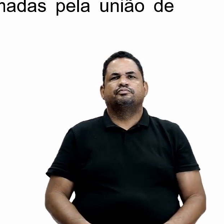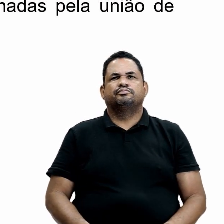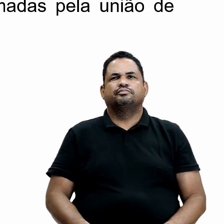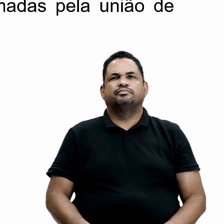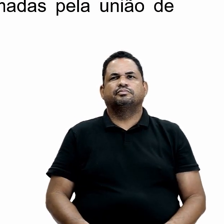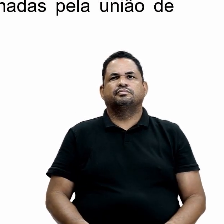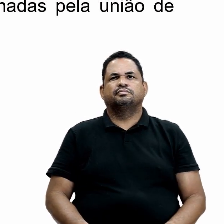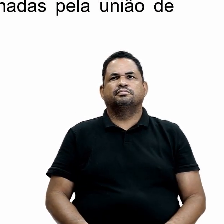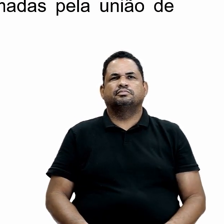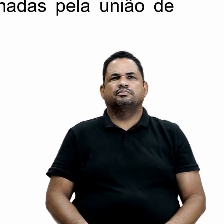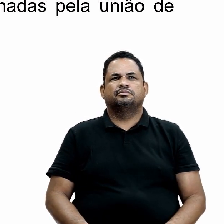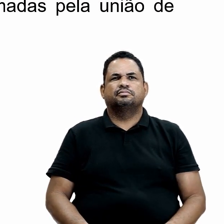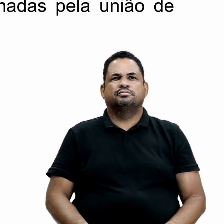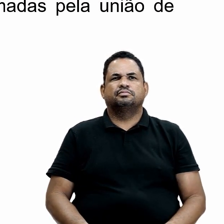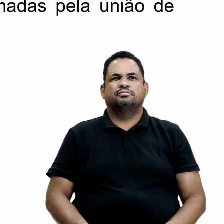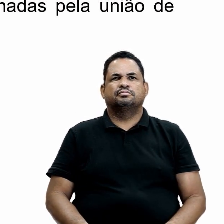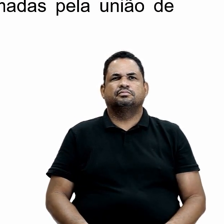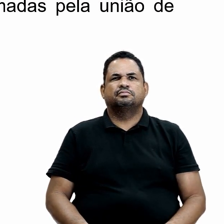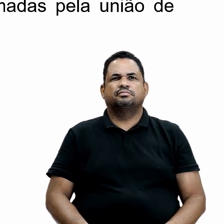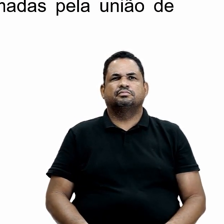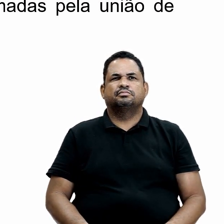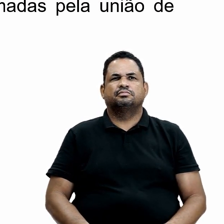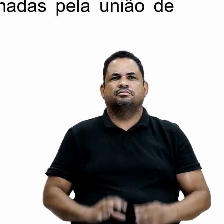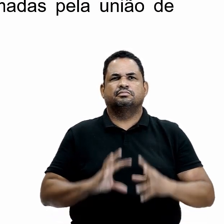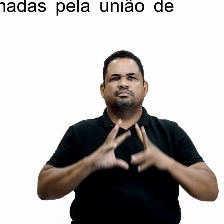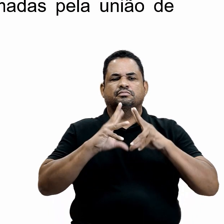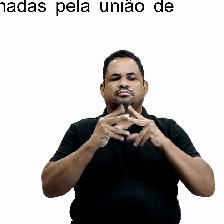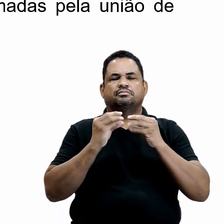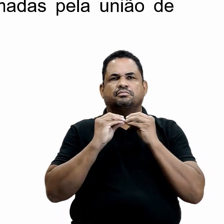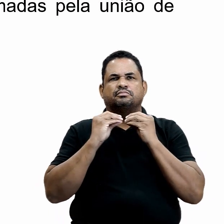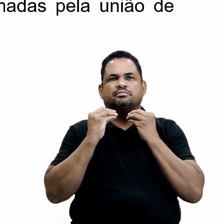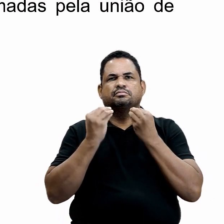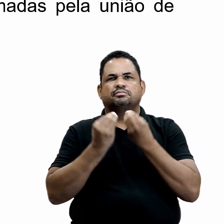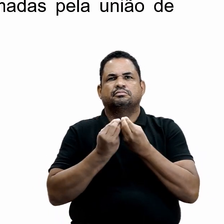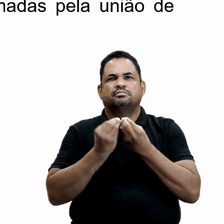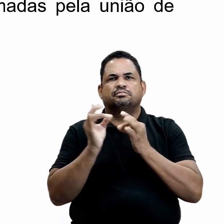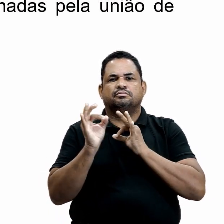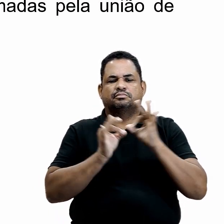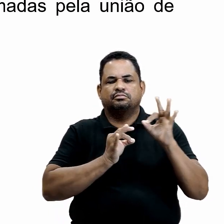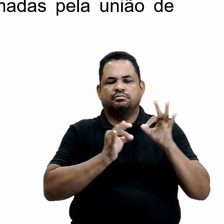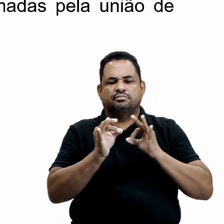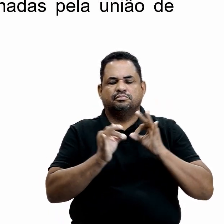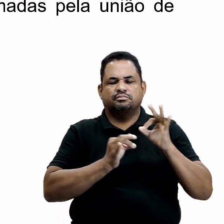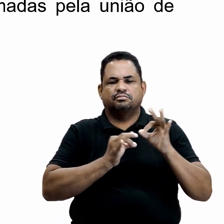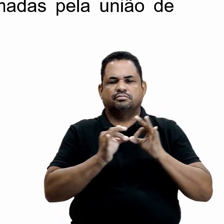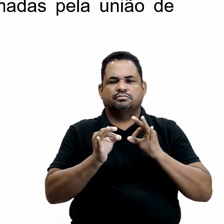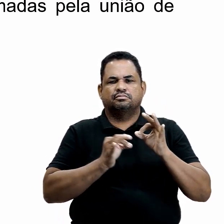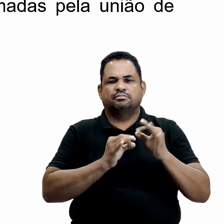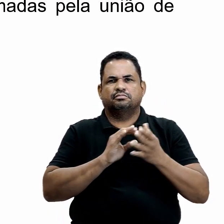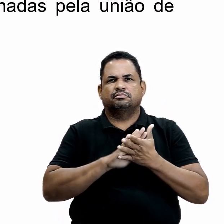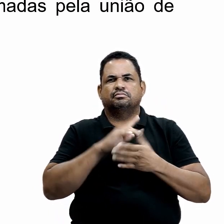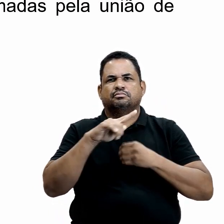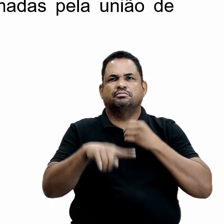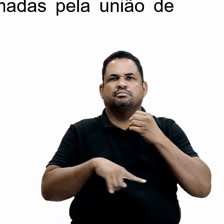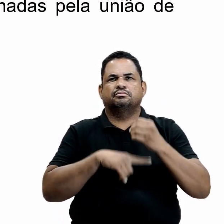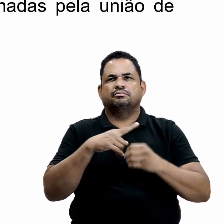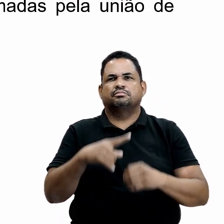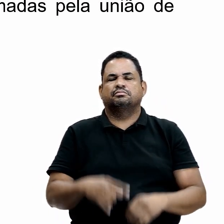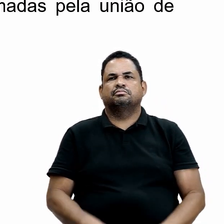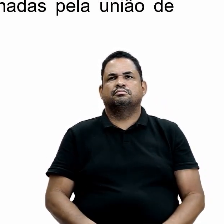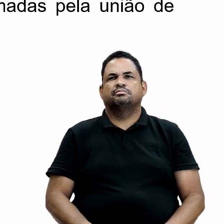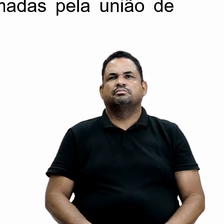dizemos que todas as substâncias são formadas por átomos.